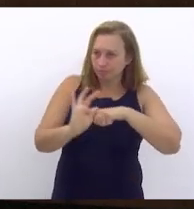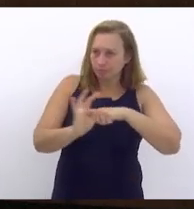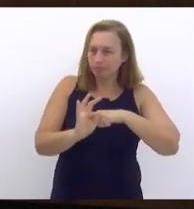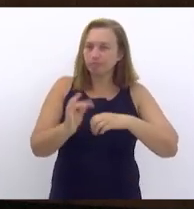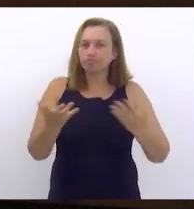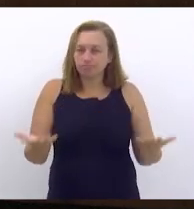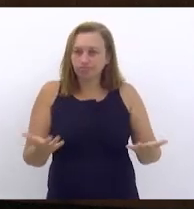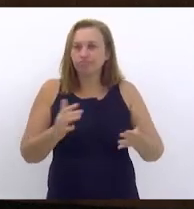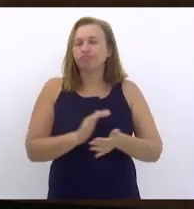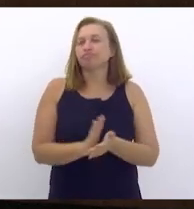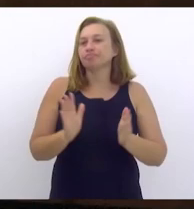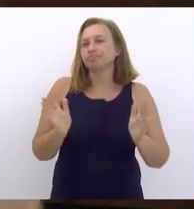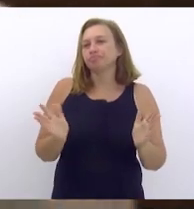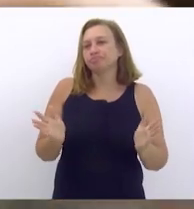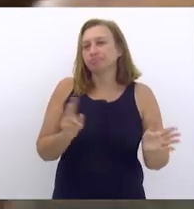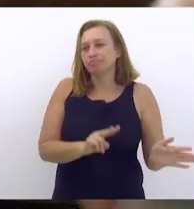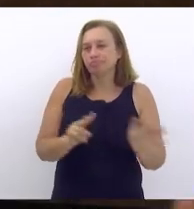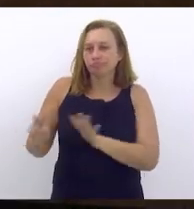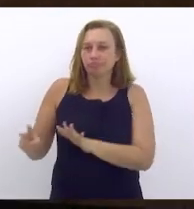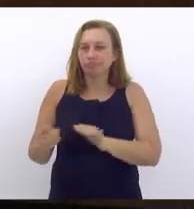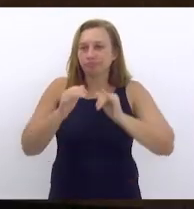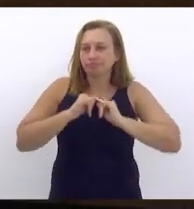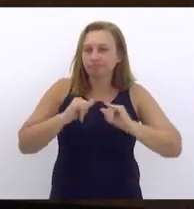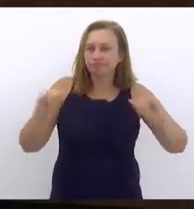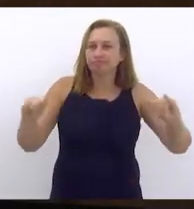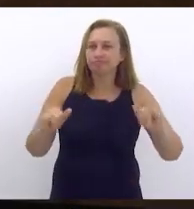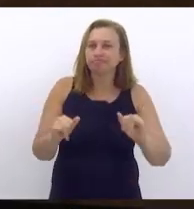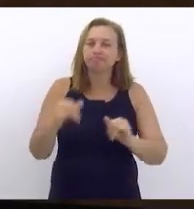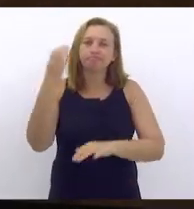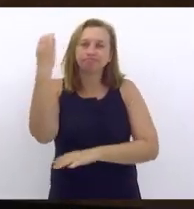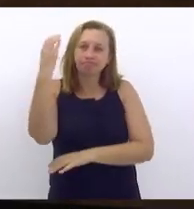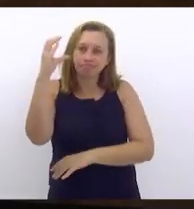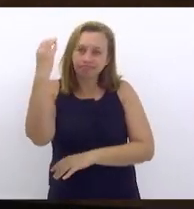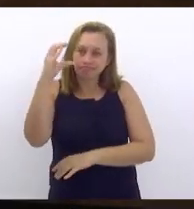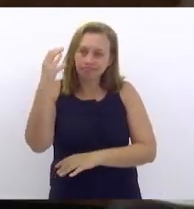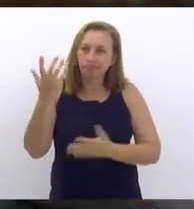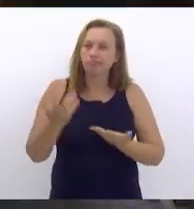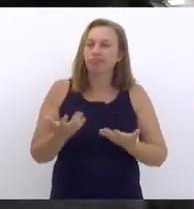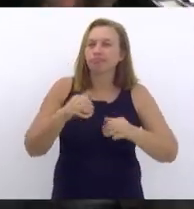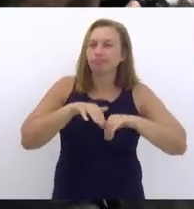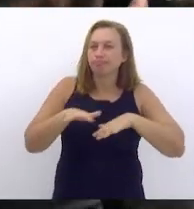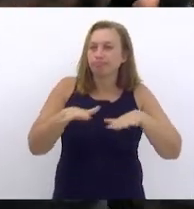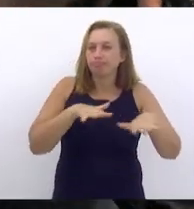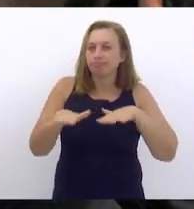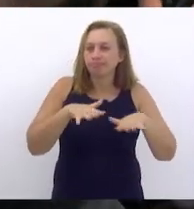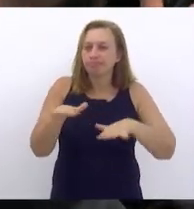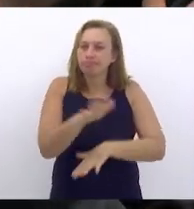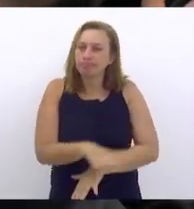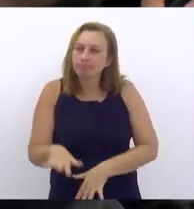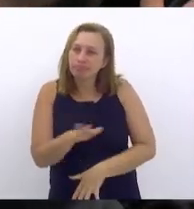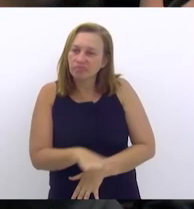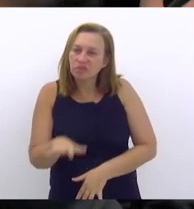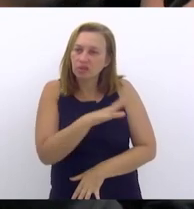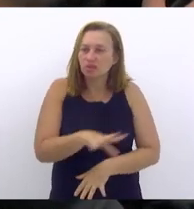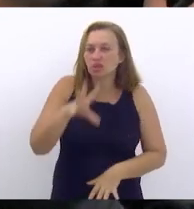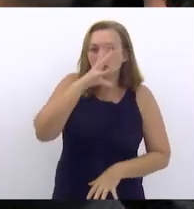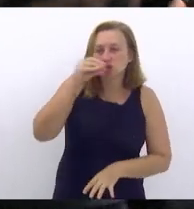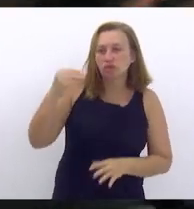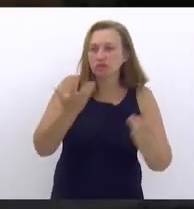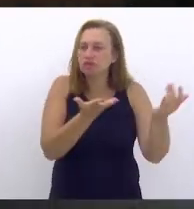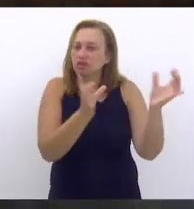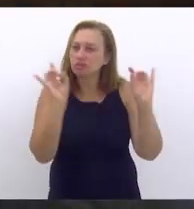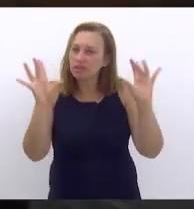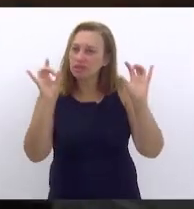como finalidade a divulgação científica, a mobilização da população, em especial crianças e jovens, em torno de temas